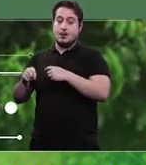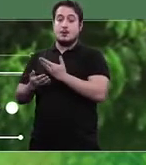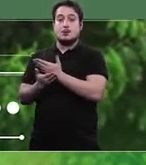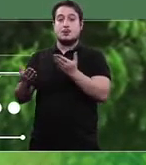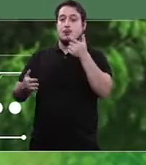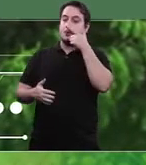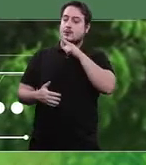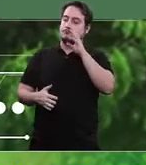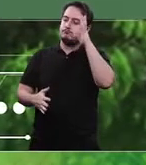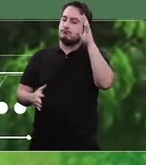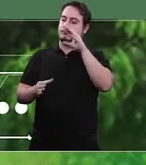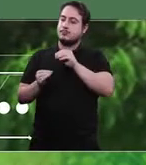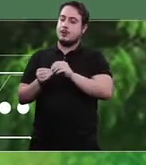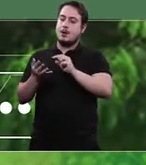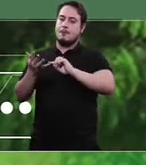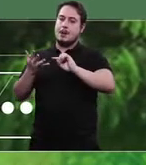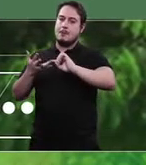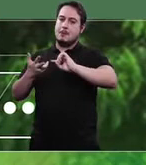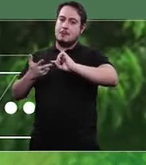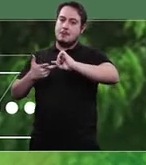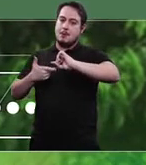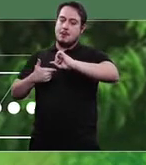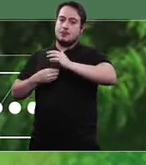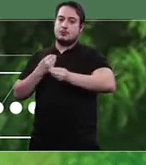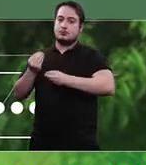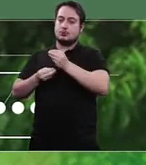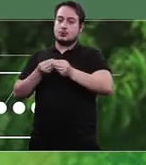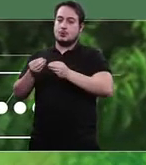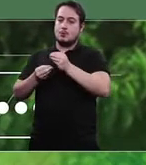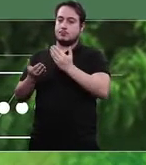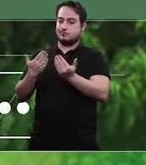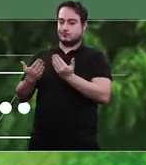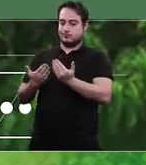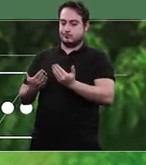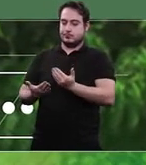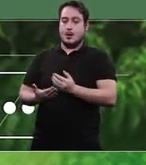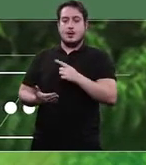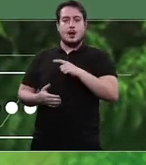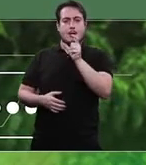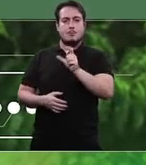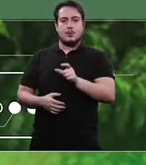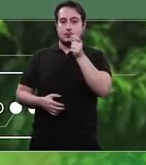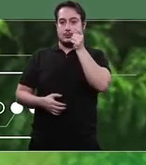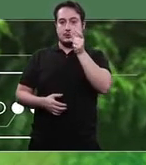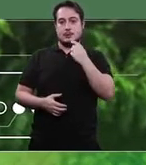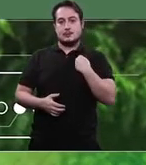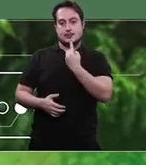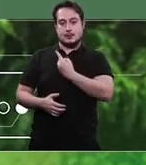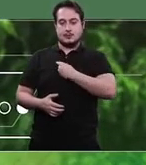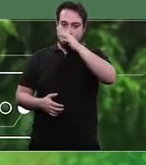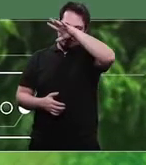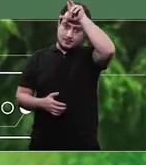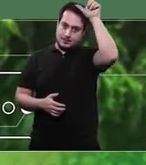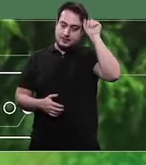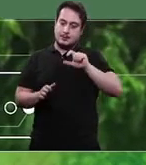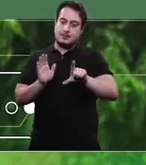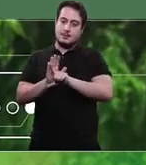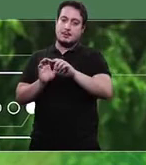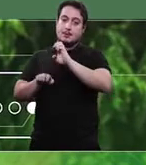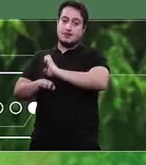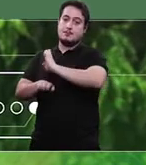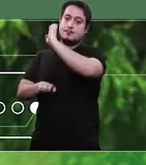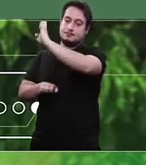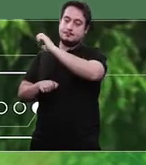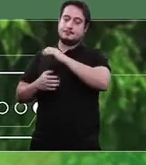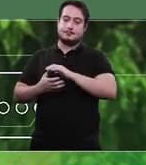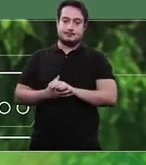conseguimos compreender vários critérios de recorte para definir que seriam produtos interessantes para promoção de exportações